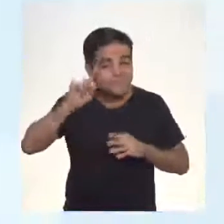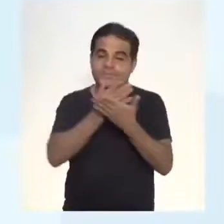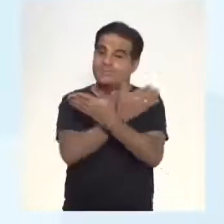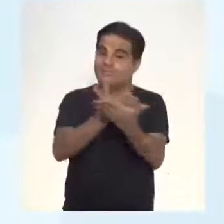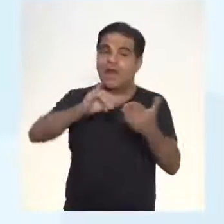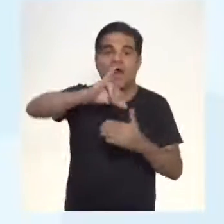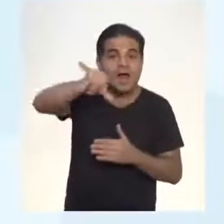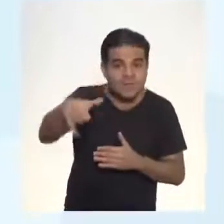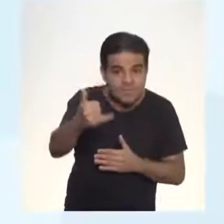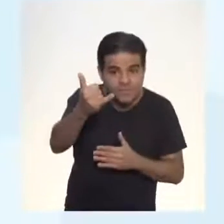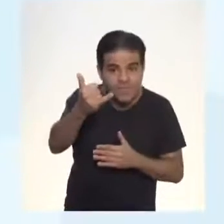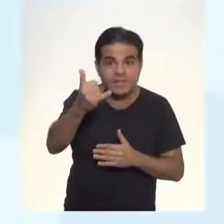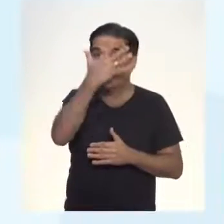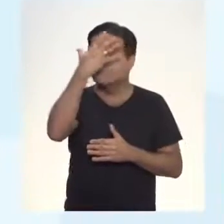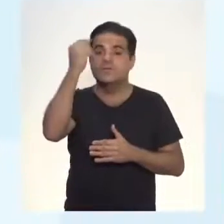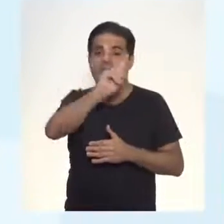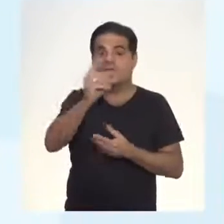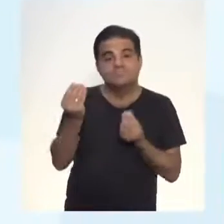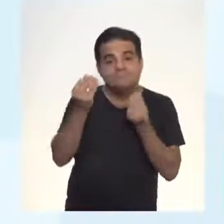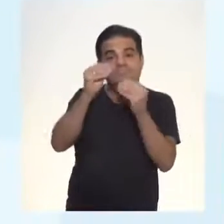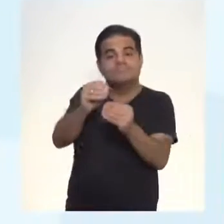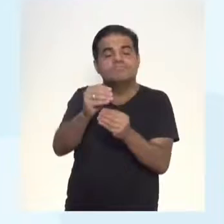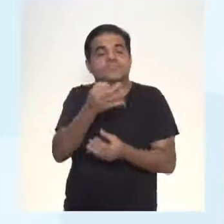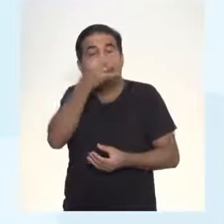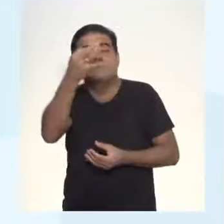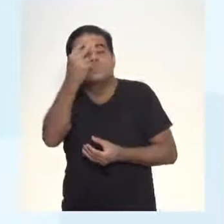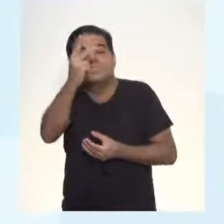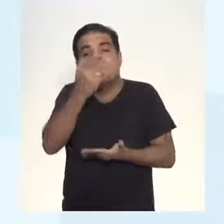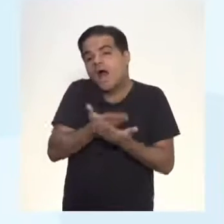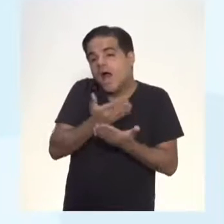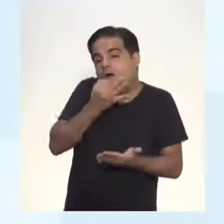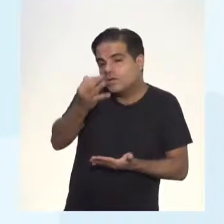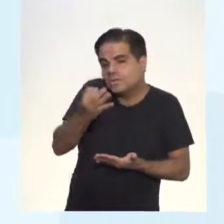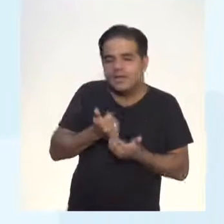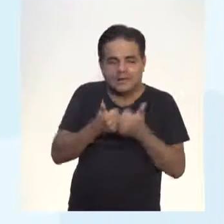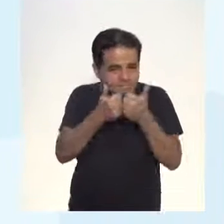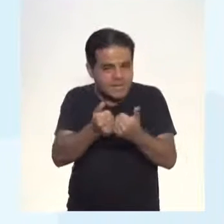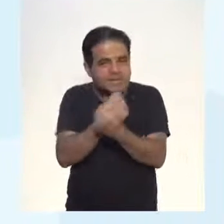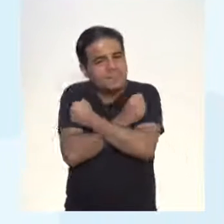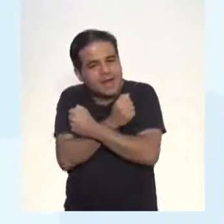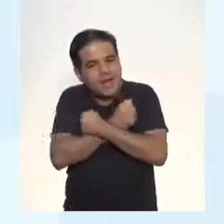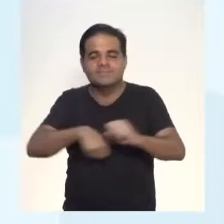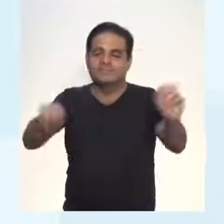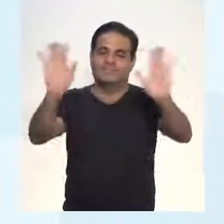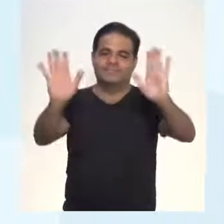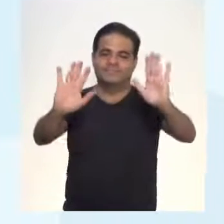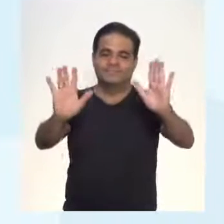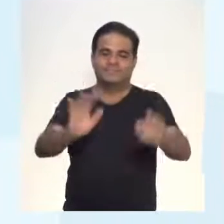Aproveitem e coloquem aí o que vocês acharam da aula. Muito obrigada. Um abraço.